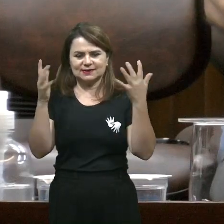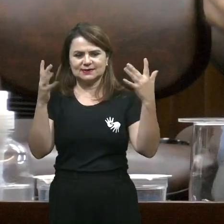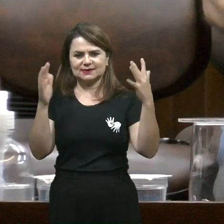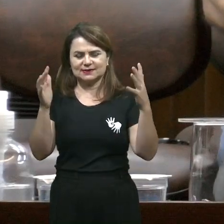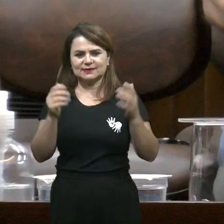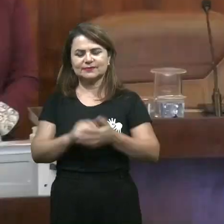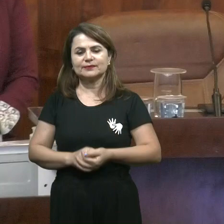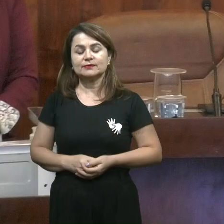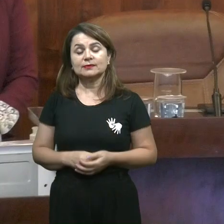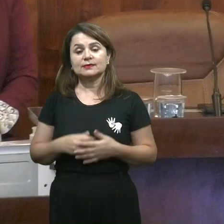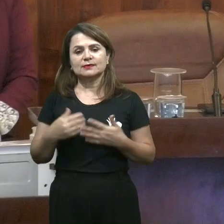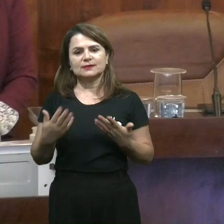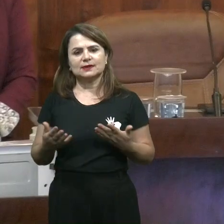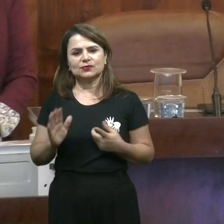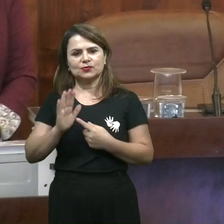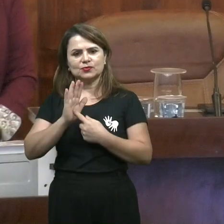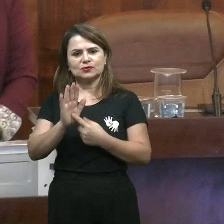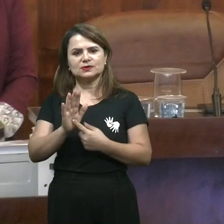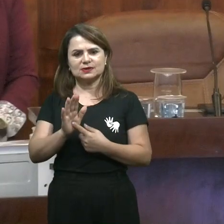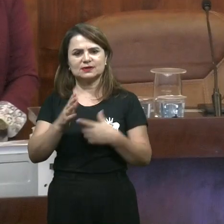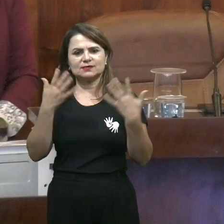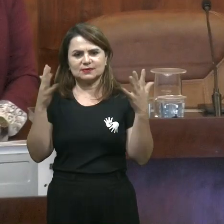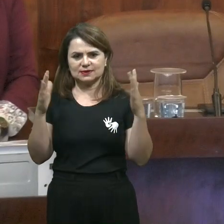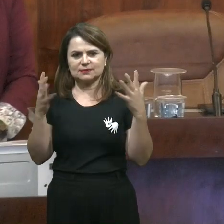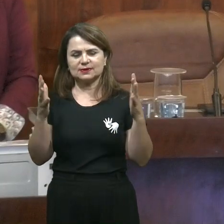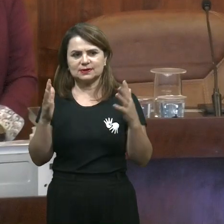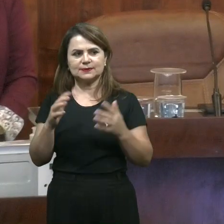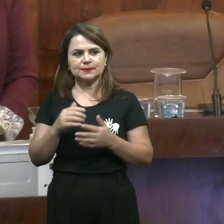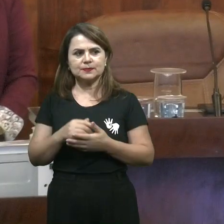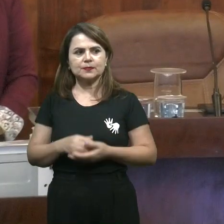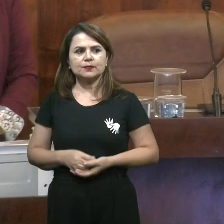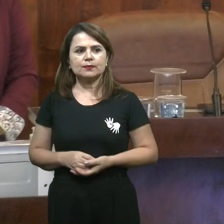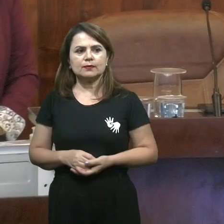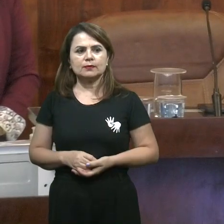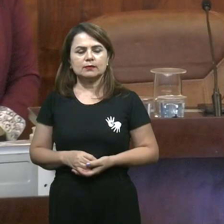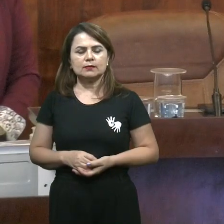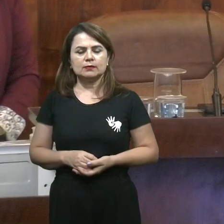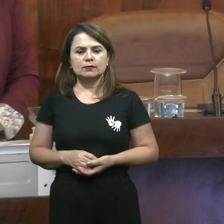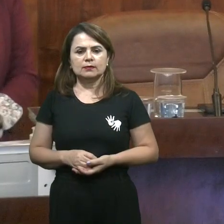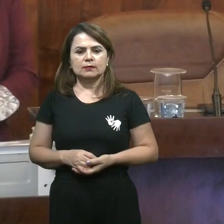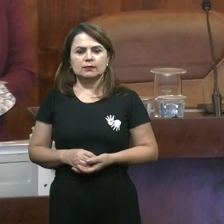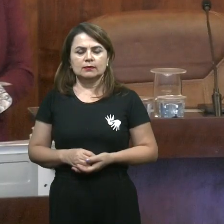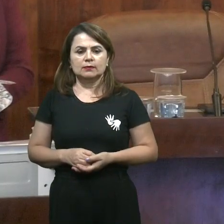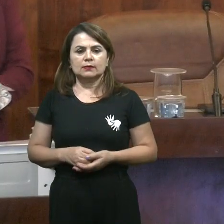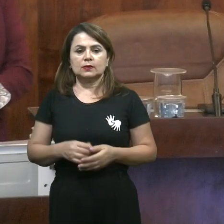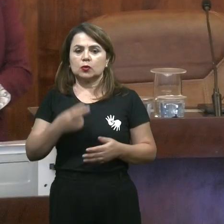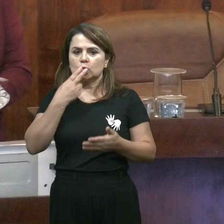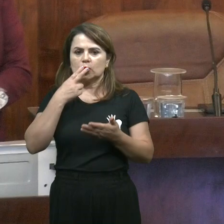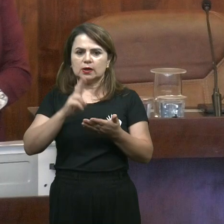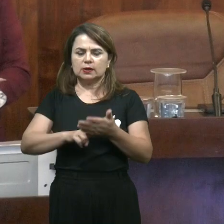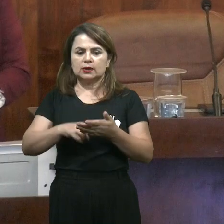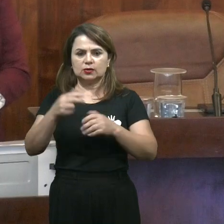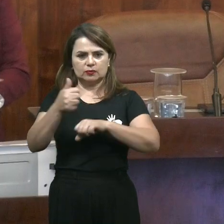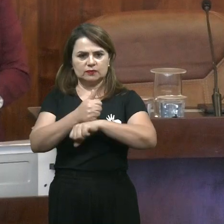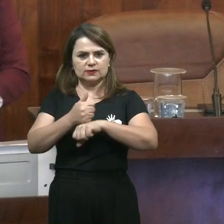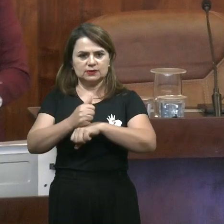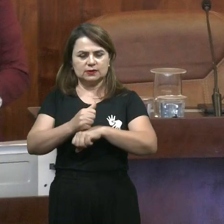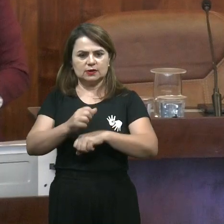Fica registrado o requerimento verbal, as congratulações ao carteiro Ed Carlos,